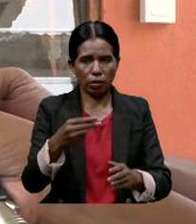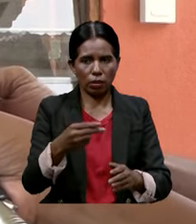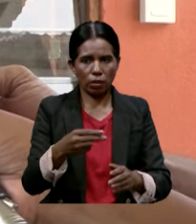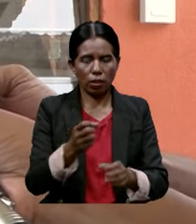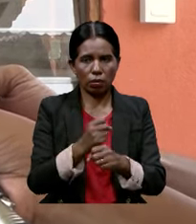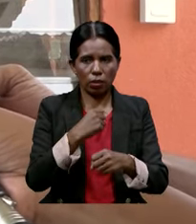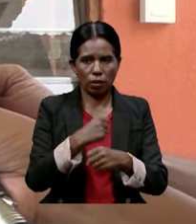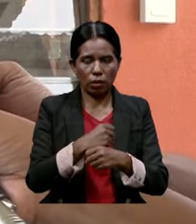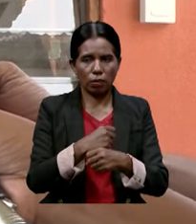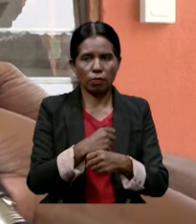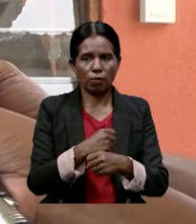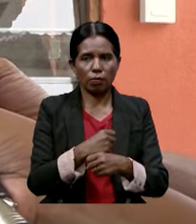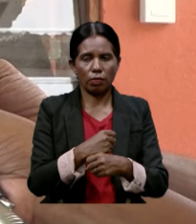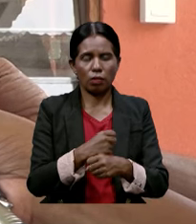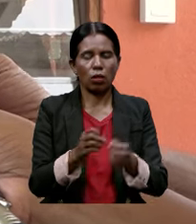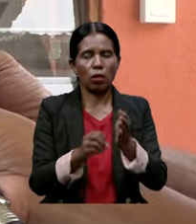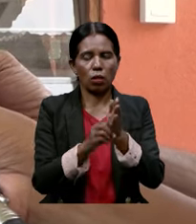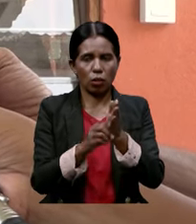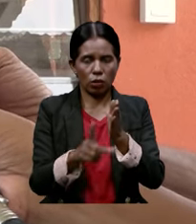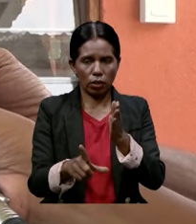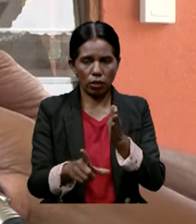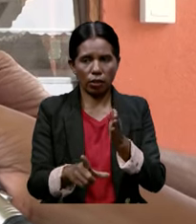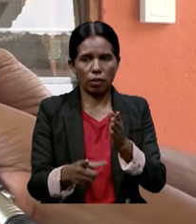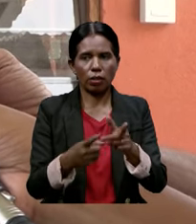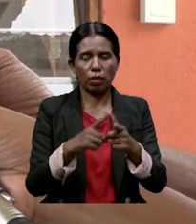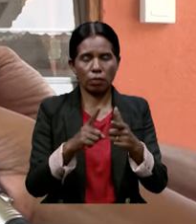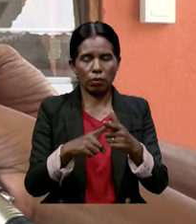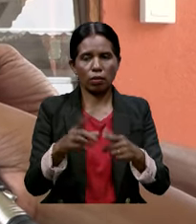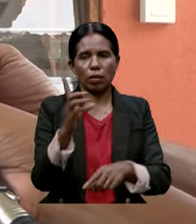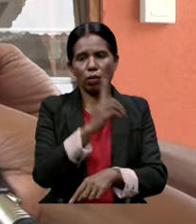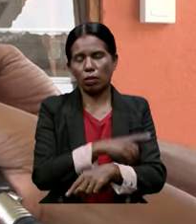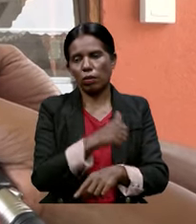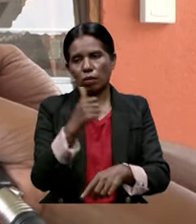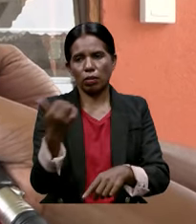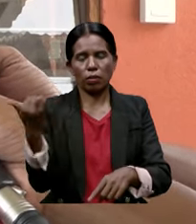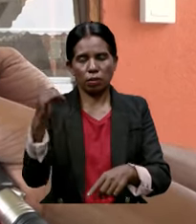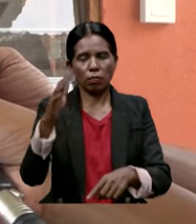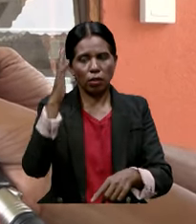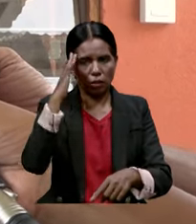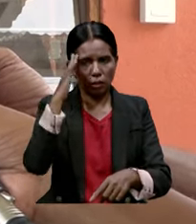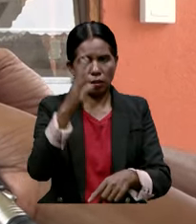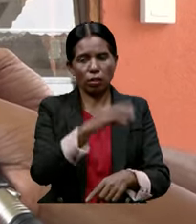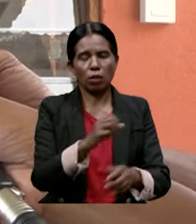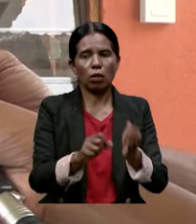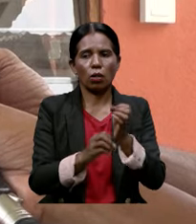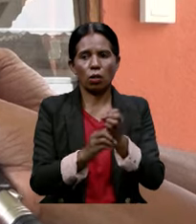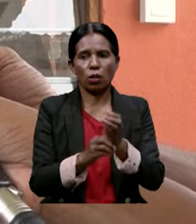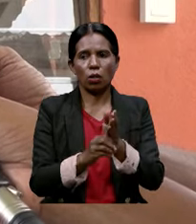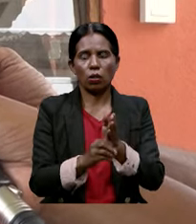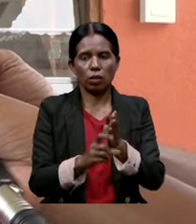produs oli ne. E depois loron hira ne laran sira mos rekunyese kata produk ne los